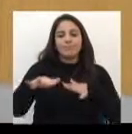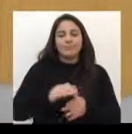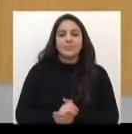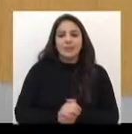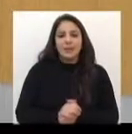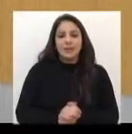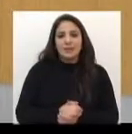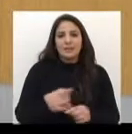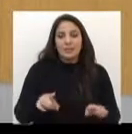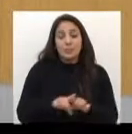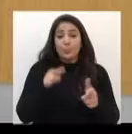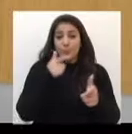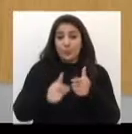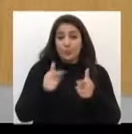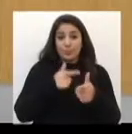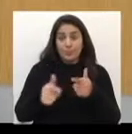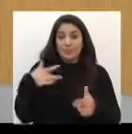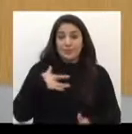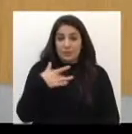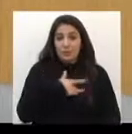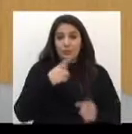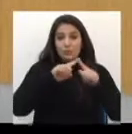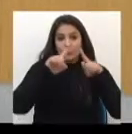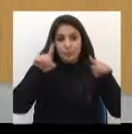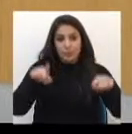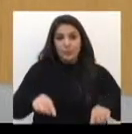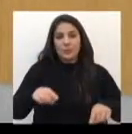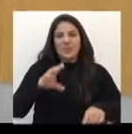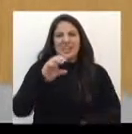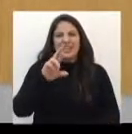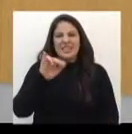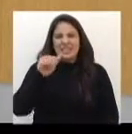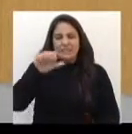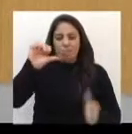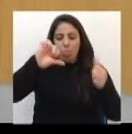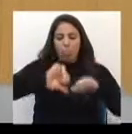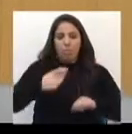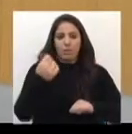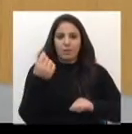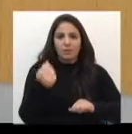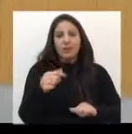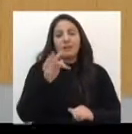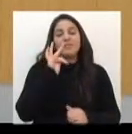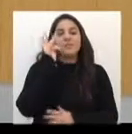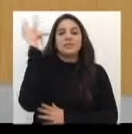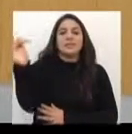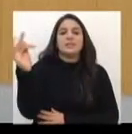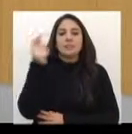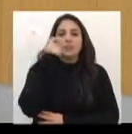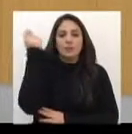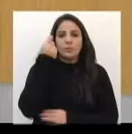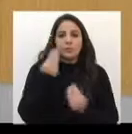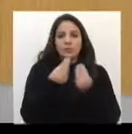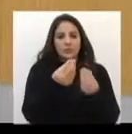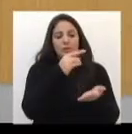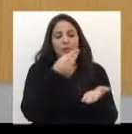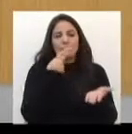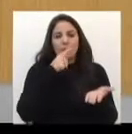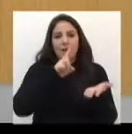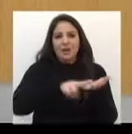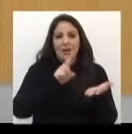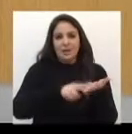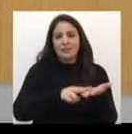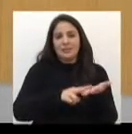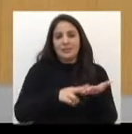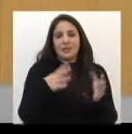a gravidade da crise na saúde pública foi diagnosticada pela Federação Gaúcha, que entregou uma carta ao Tribunal de Contas